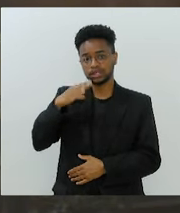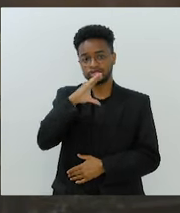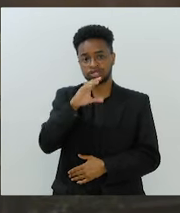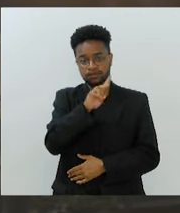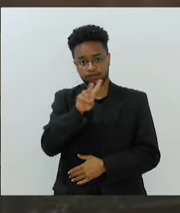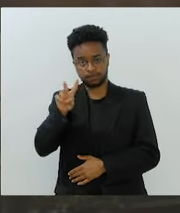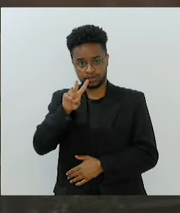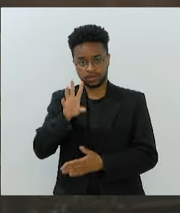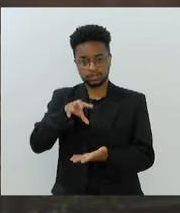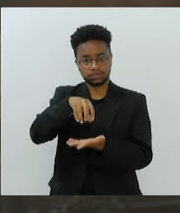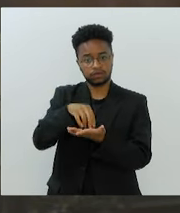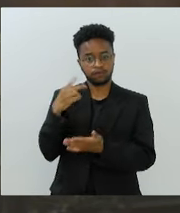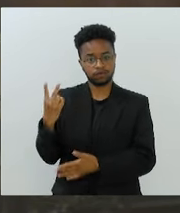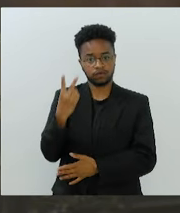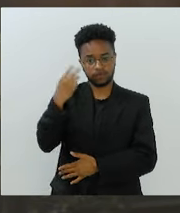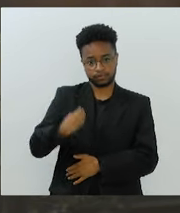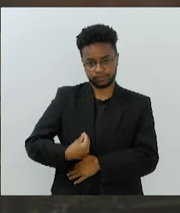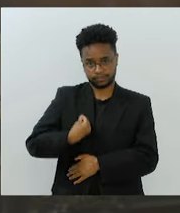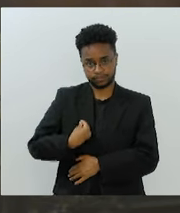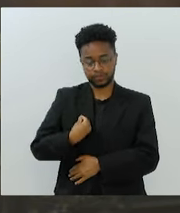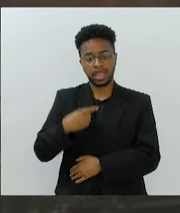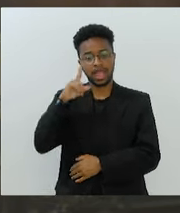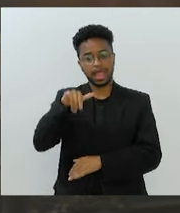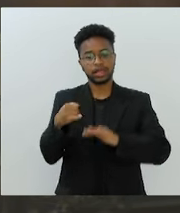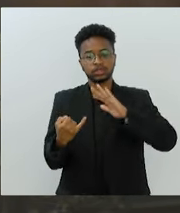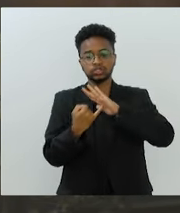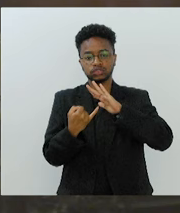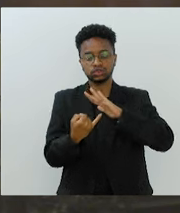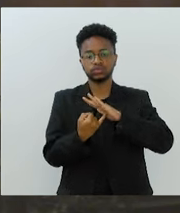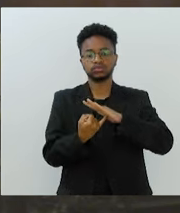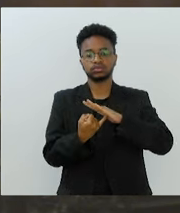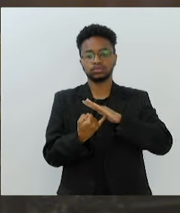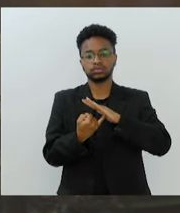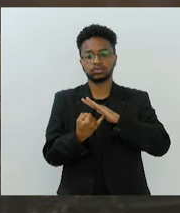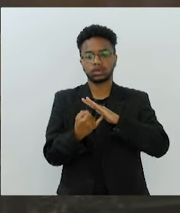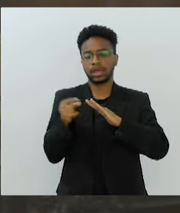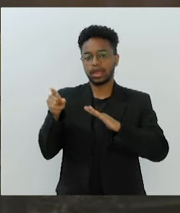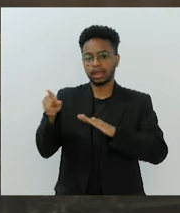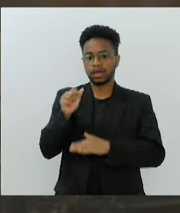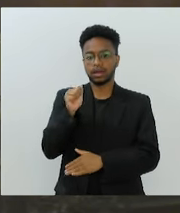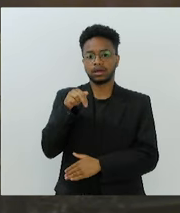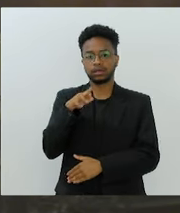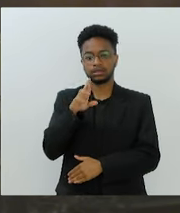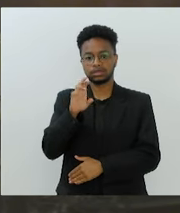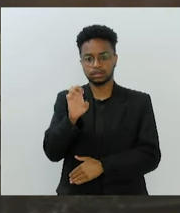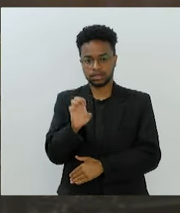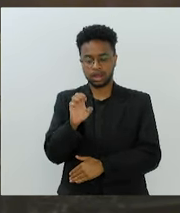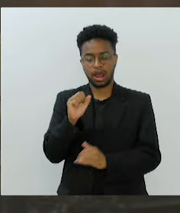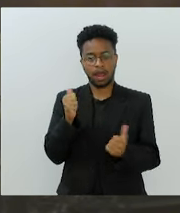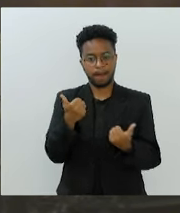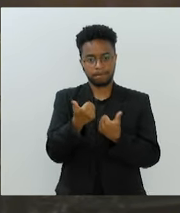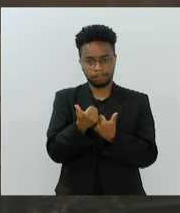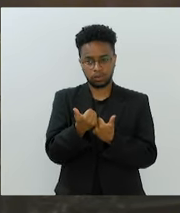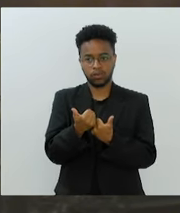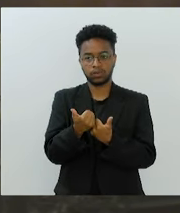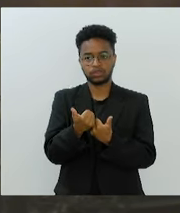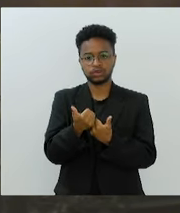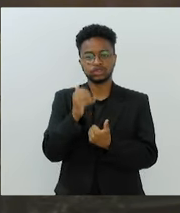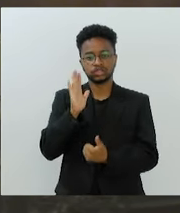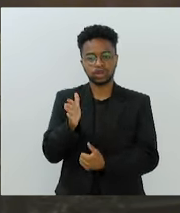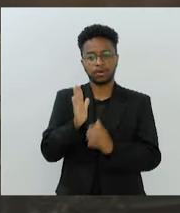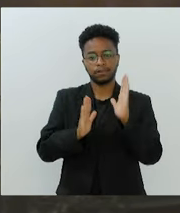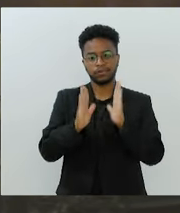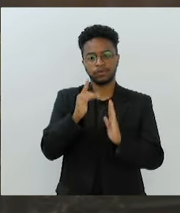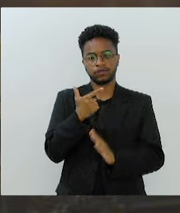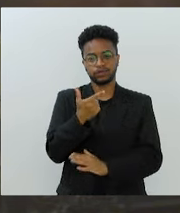Valorização da Vida, uma instituição que o André Trigueiro vem apoiando há 25